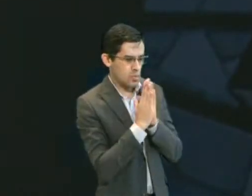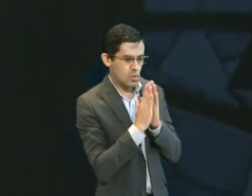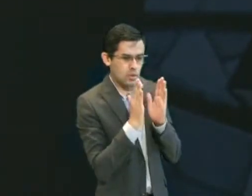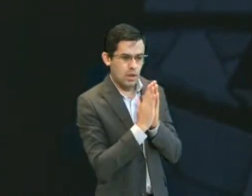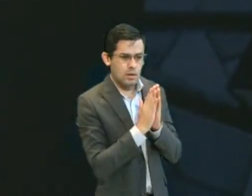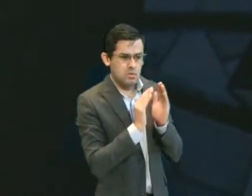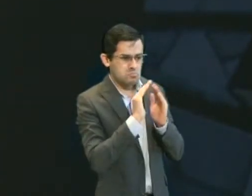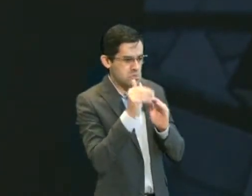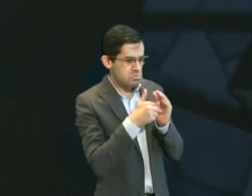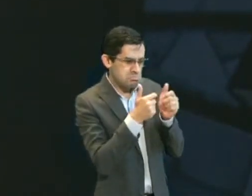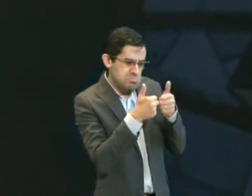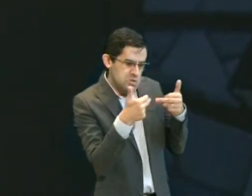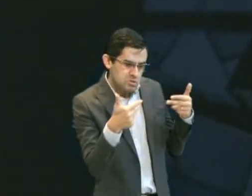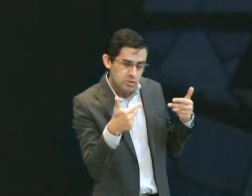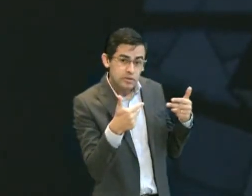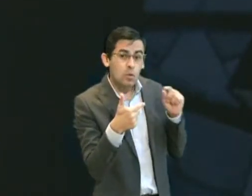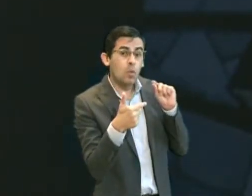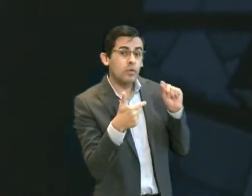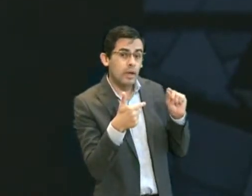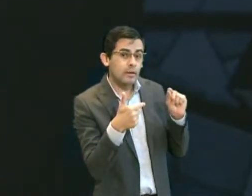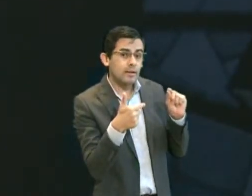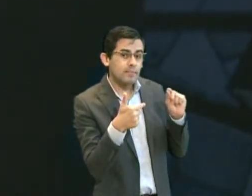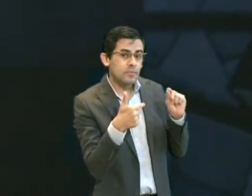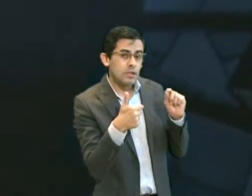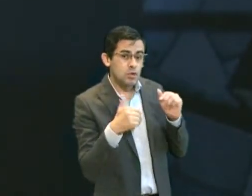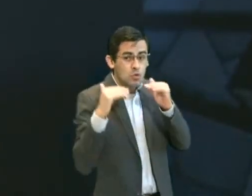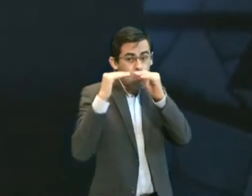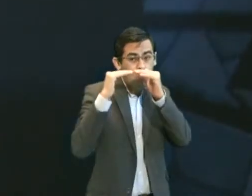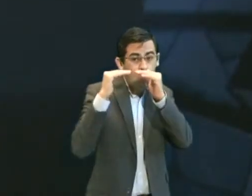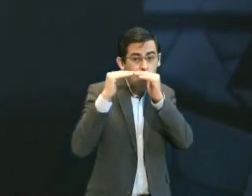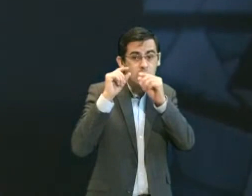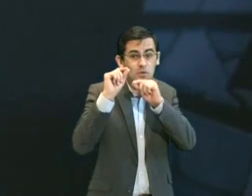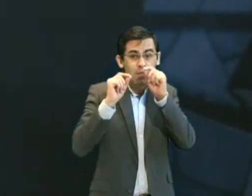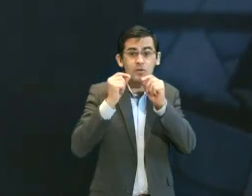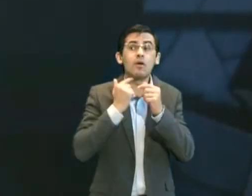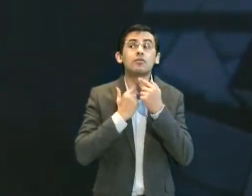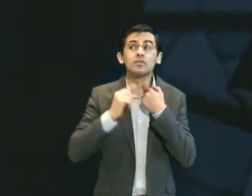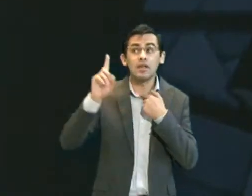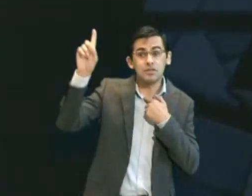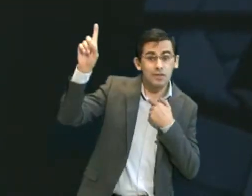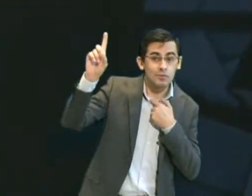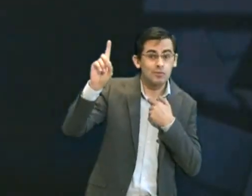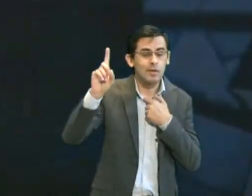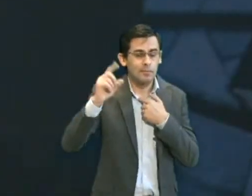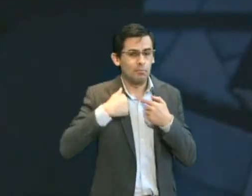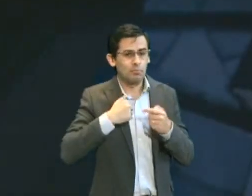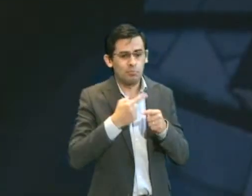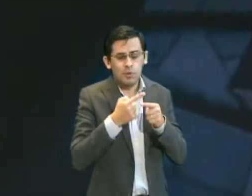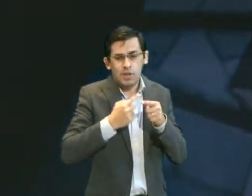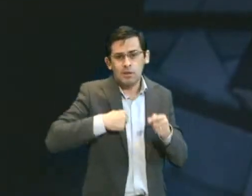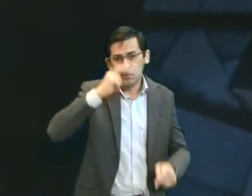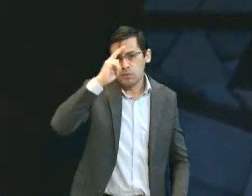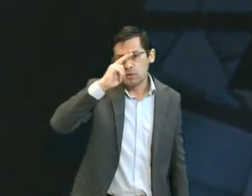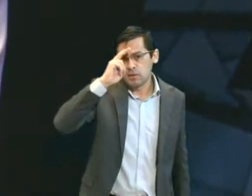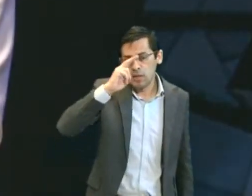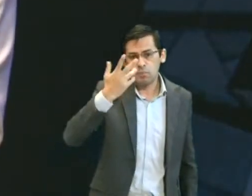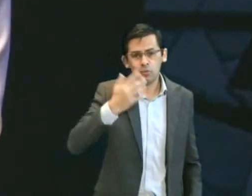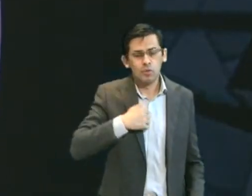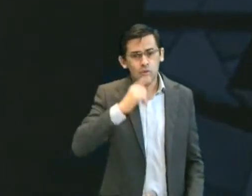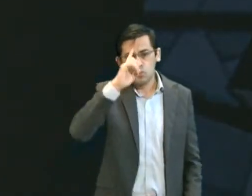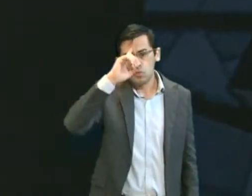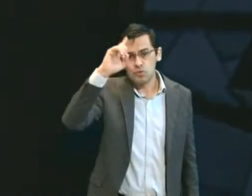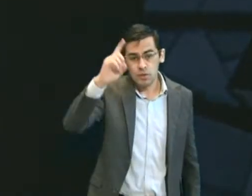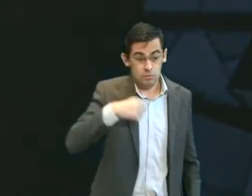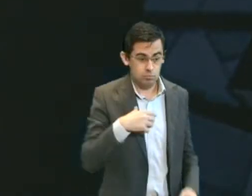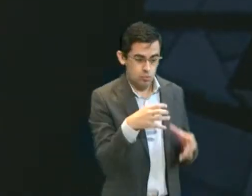por qualquer coisa que esteja revelada na palavra de Deus. Eu lembro de uma história que eu ouvi a respeito